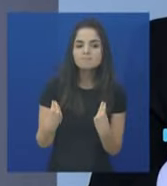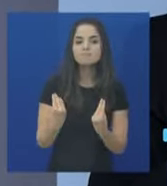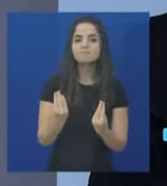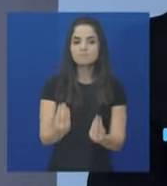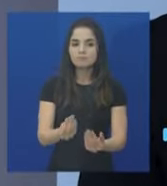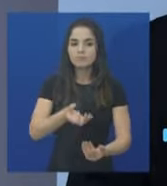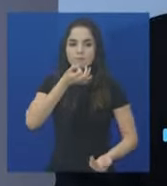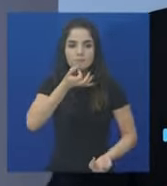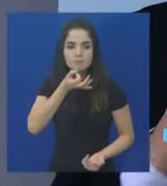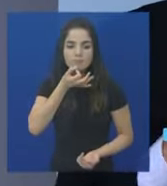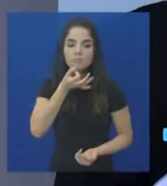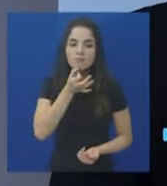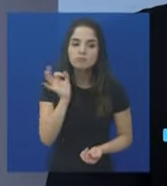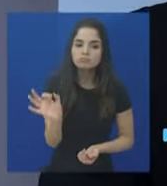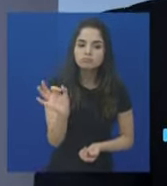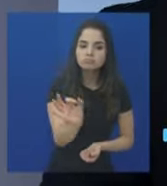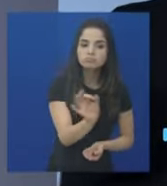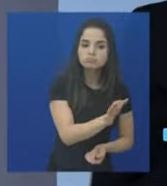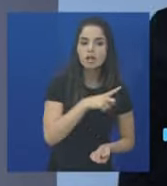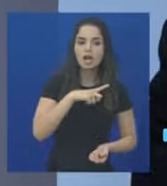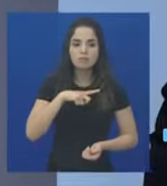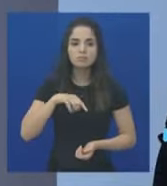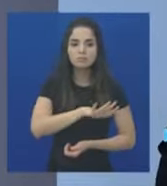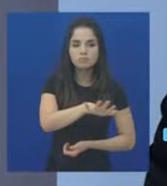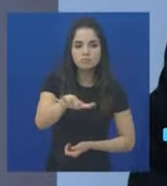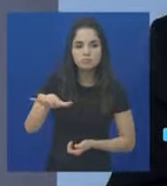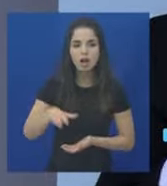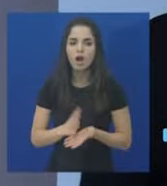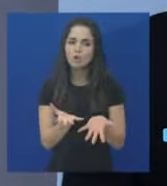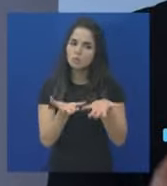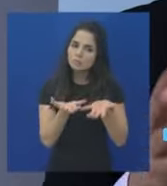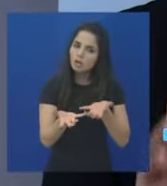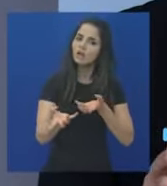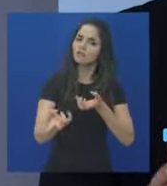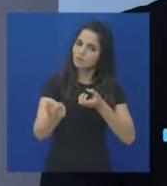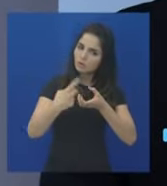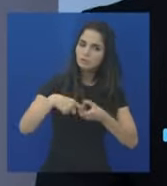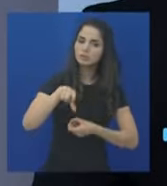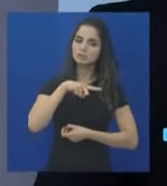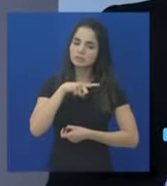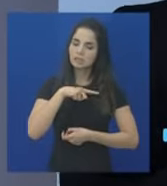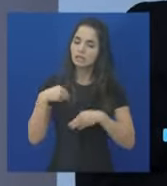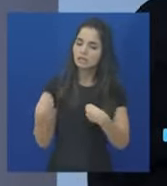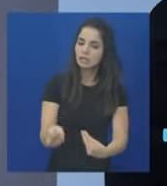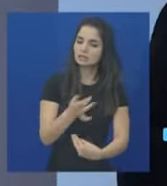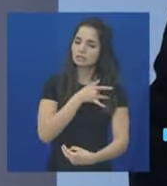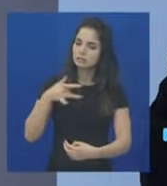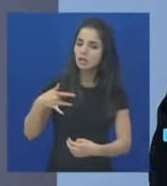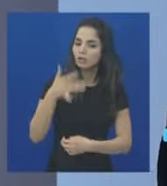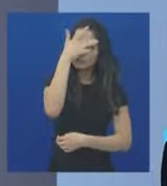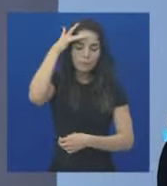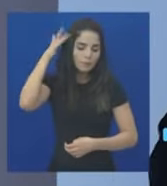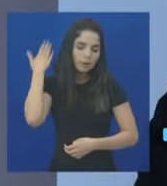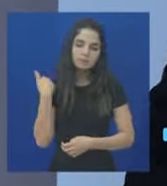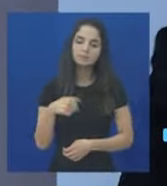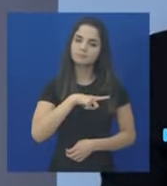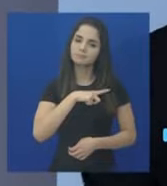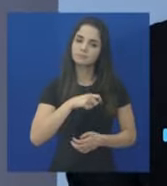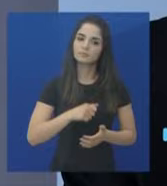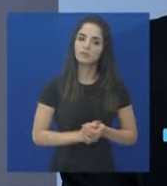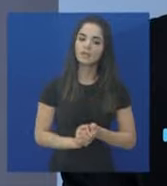tínhamos medicamento nos postos e nos hospitais, e eu quero voltar a ter e dar à saúde o que a população teve no passado,